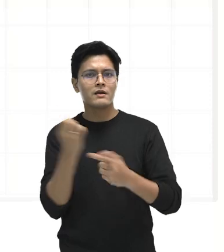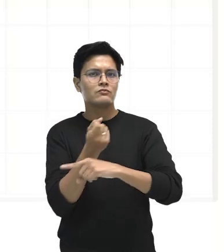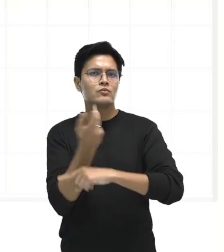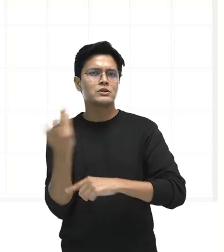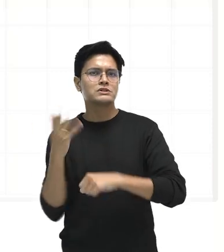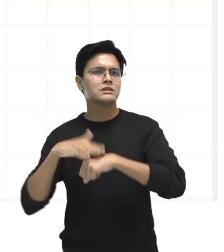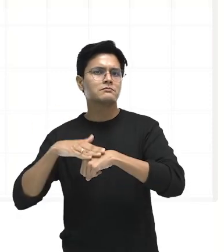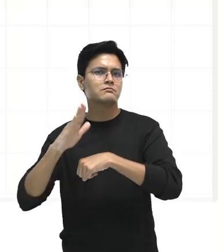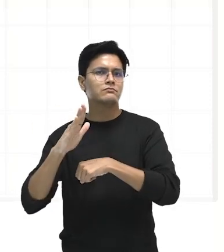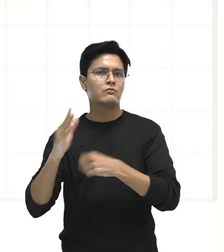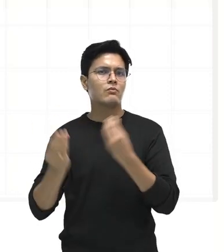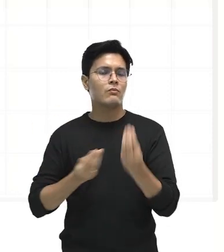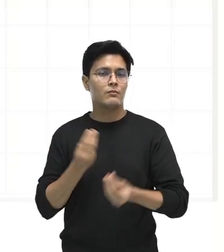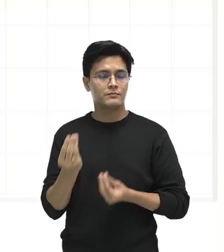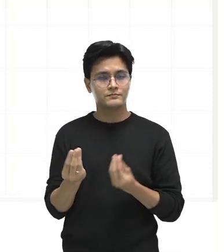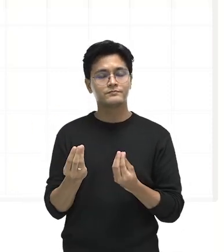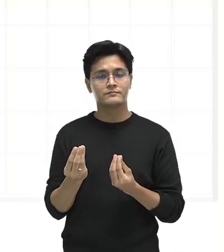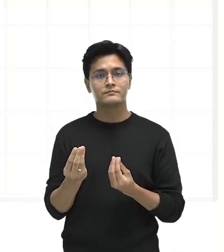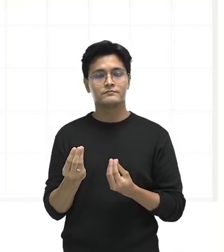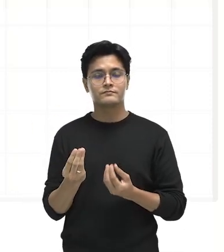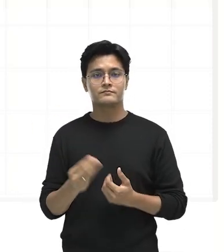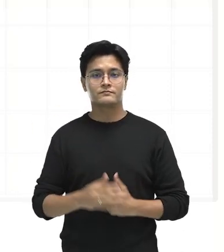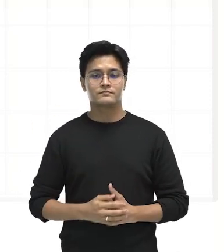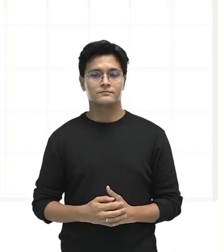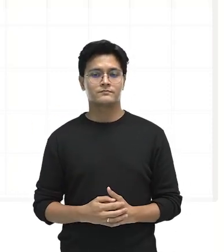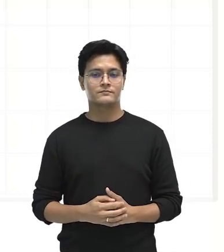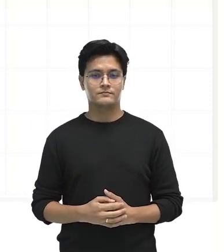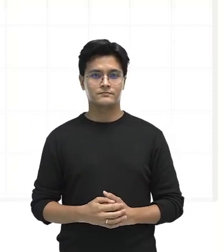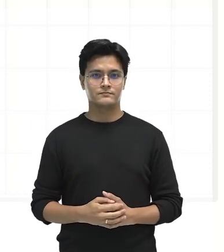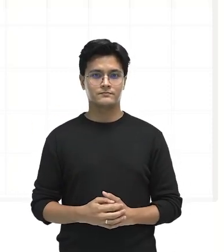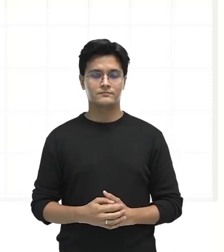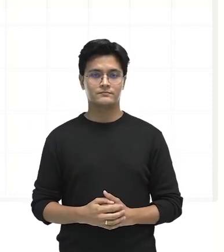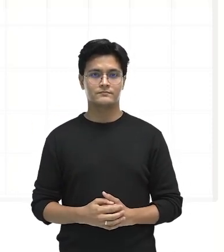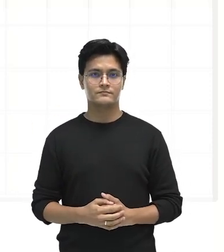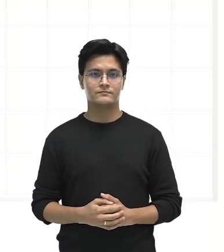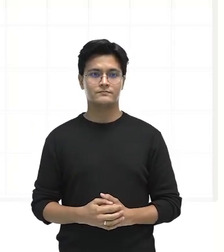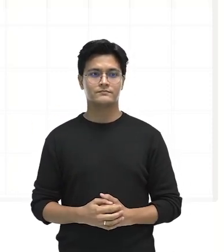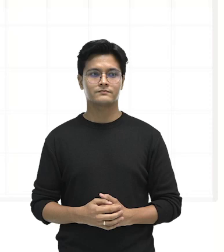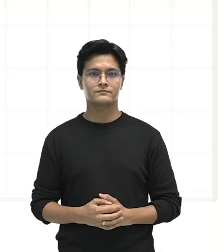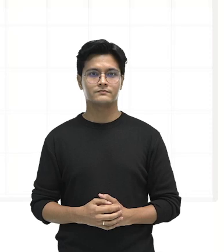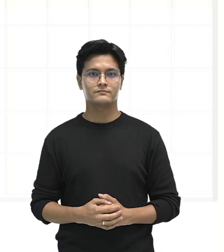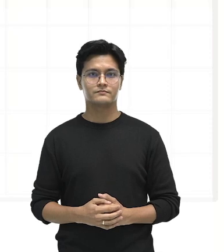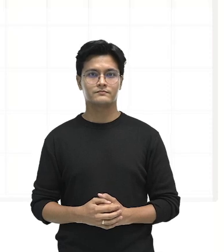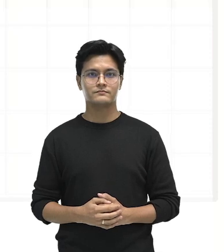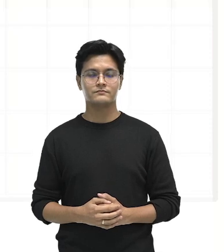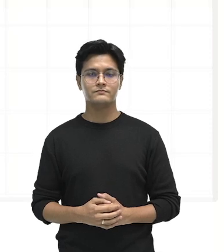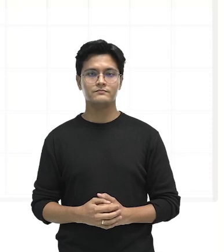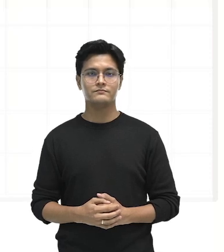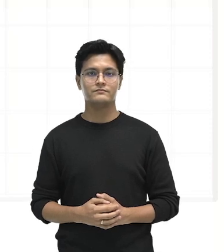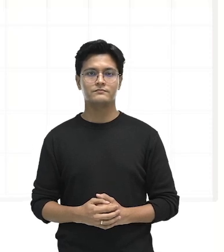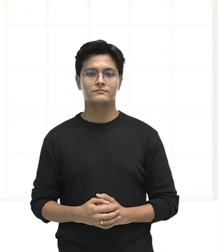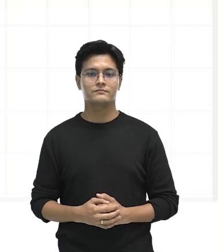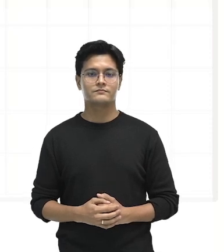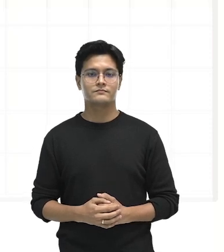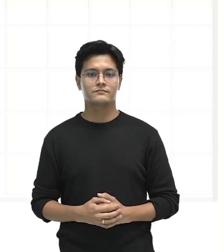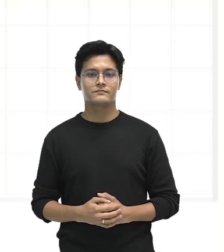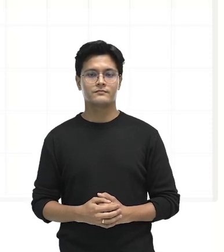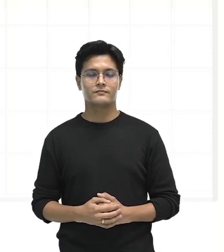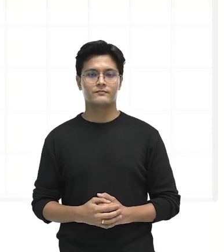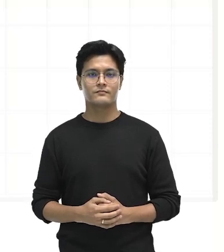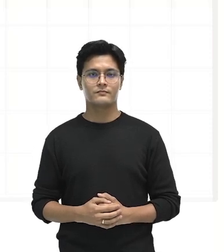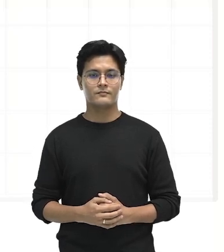que a quantidade de farinha, por exemplo. Eu não tenho como saber, né? Porque eu não sei quem é das duas frações a